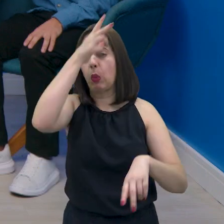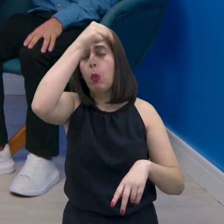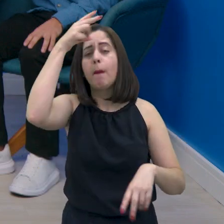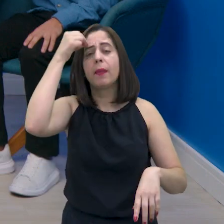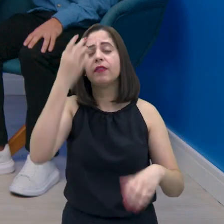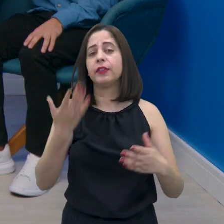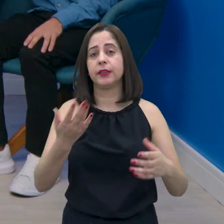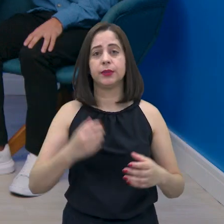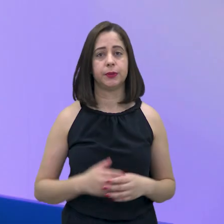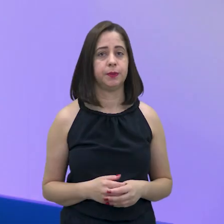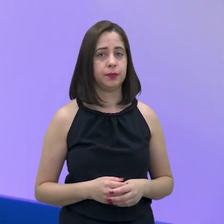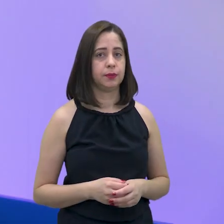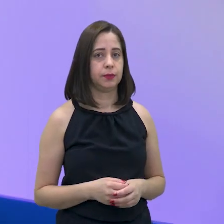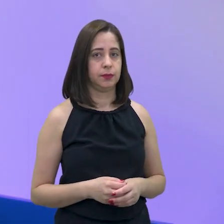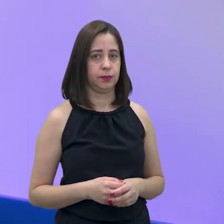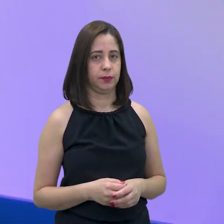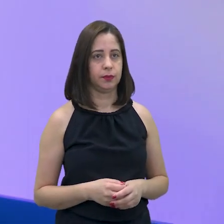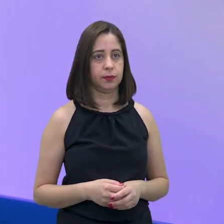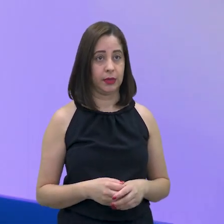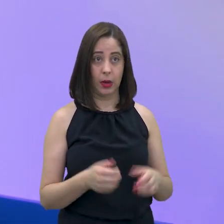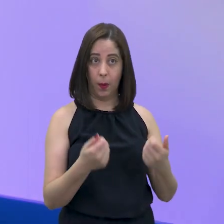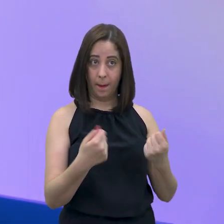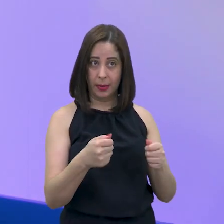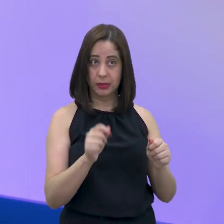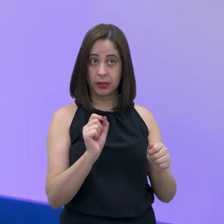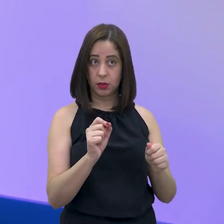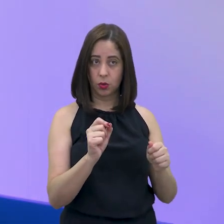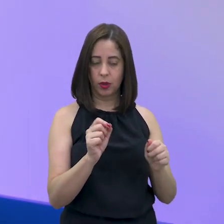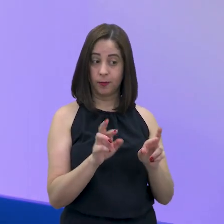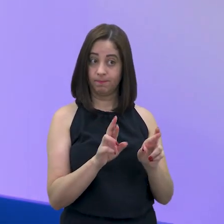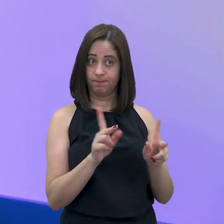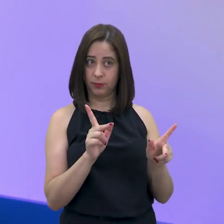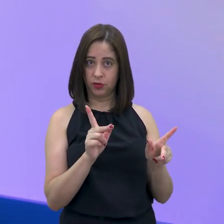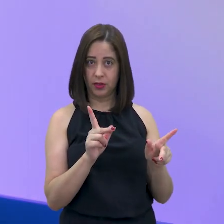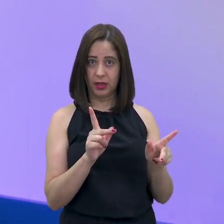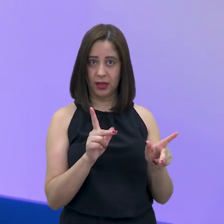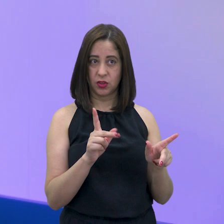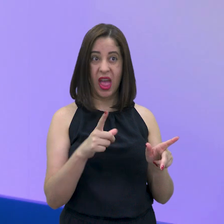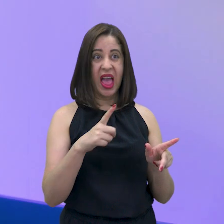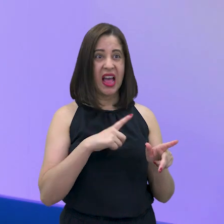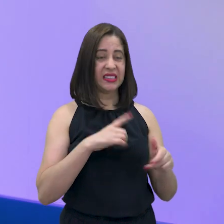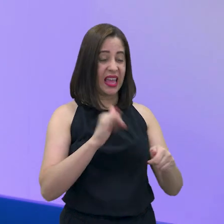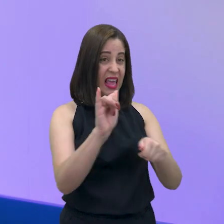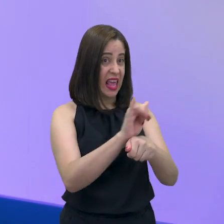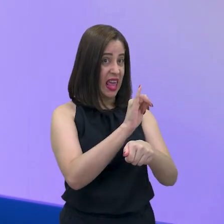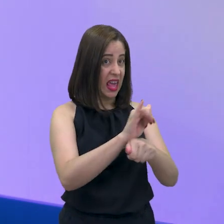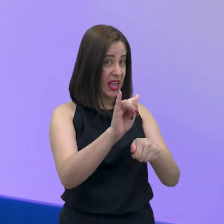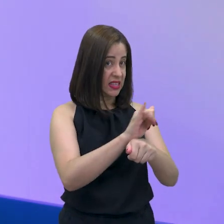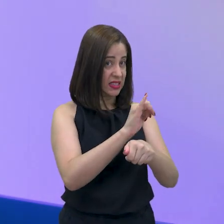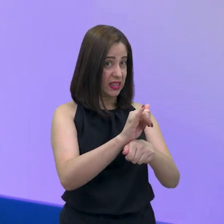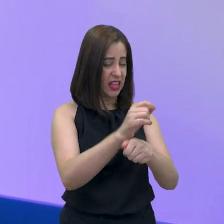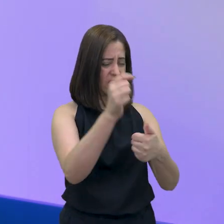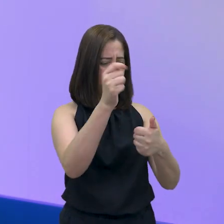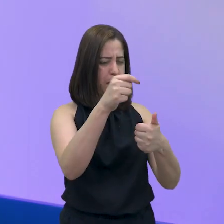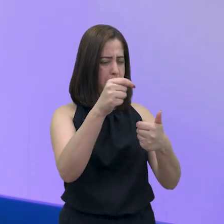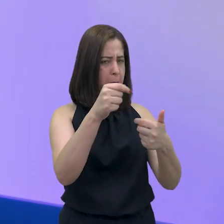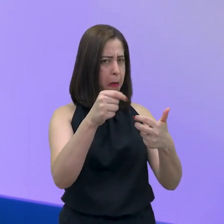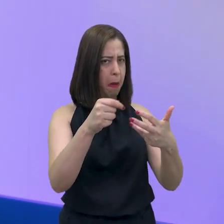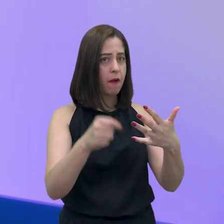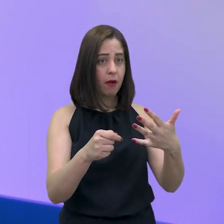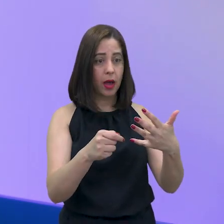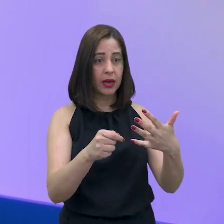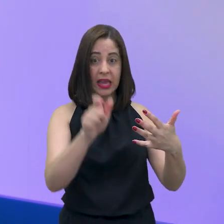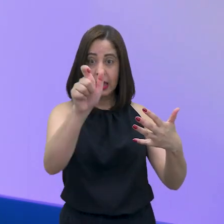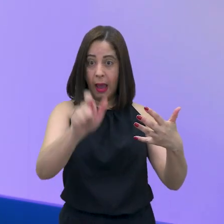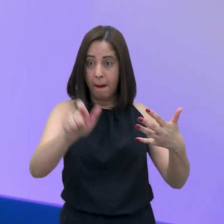eleito, enfim? Nós temos que fazer uma diferenciação. Existem muitos instrumentos a favor do cidadão para